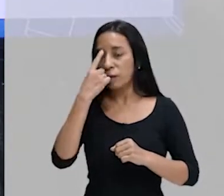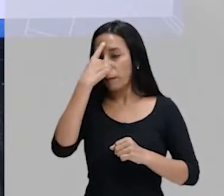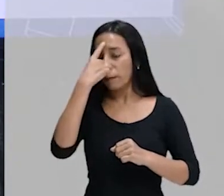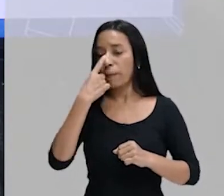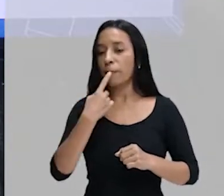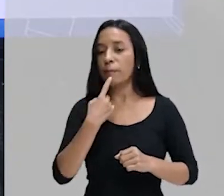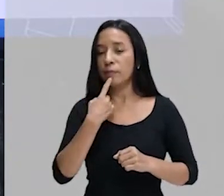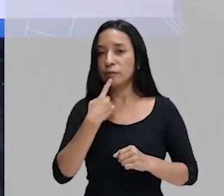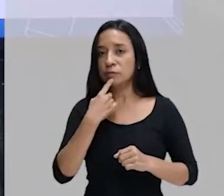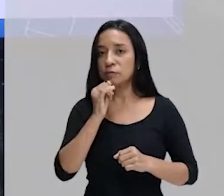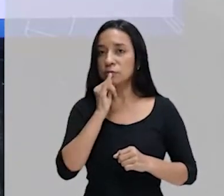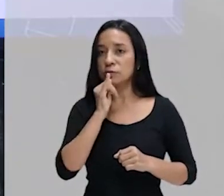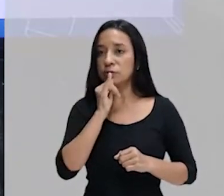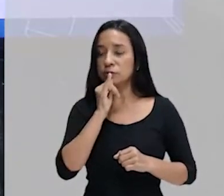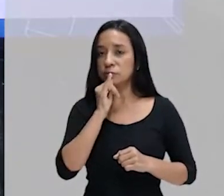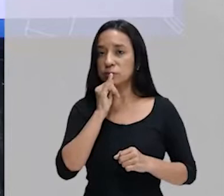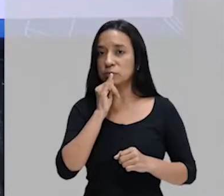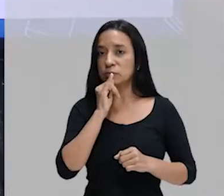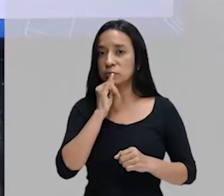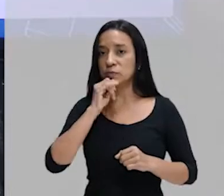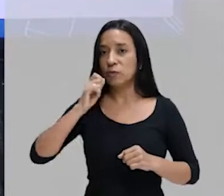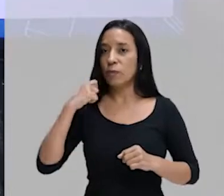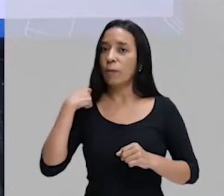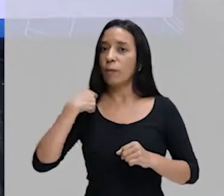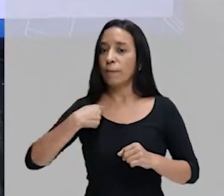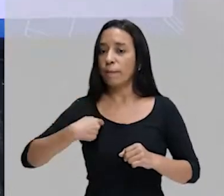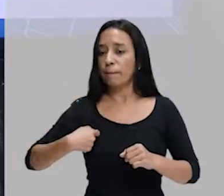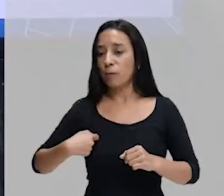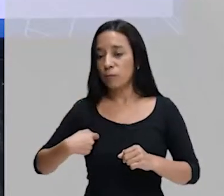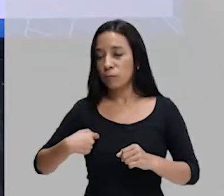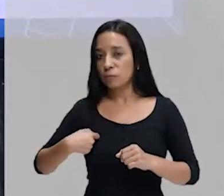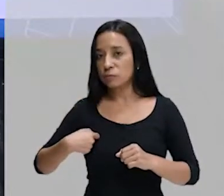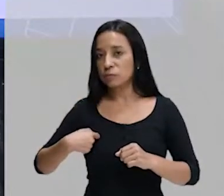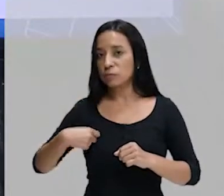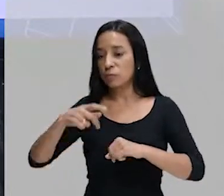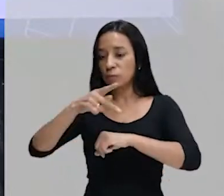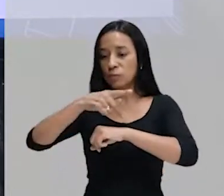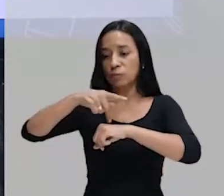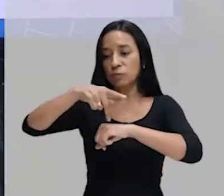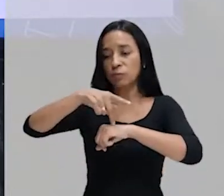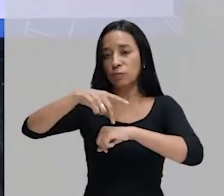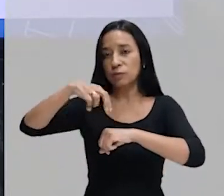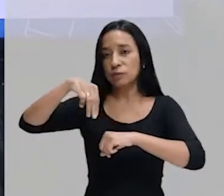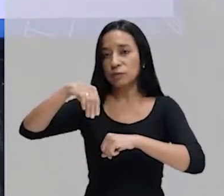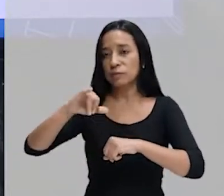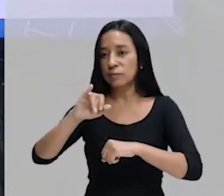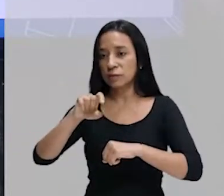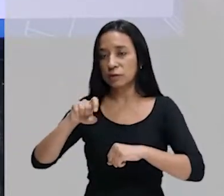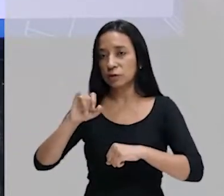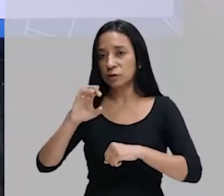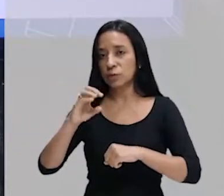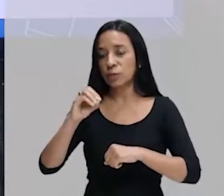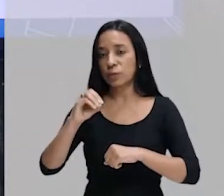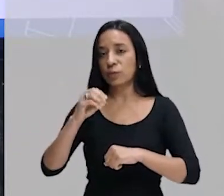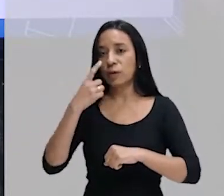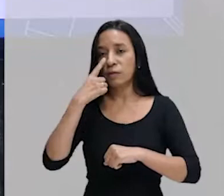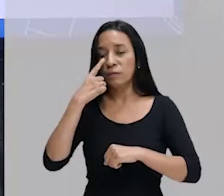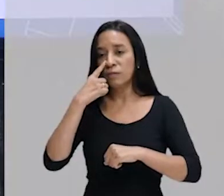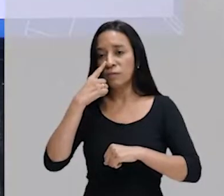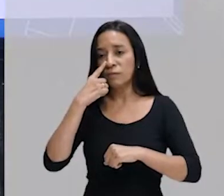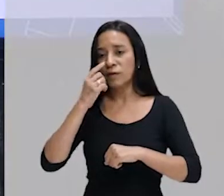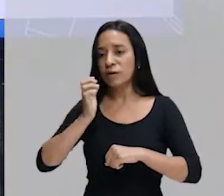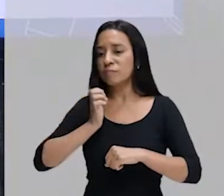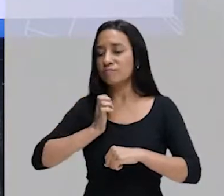imagem de bolsas mexicanas, você vai ver a riqueza de cores no